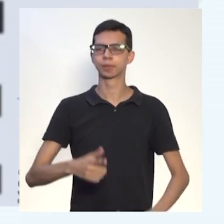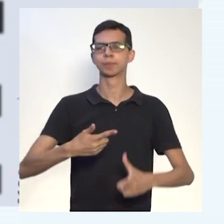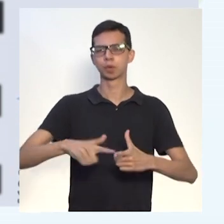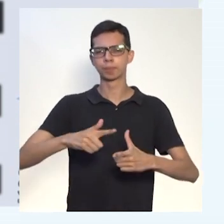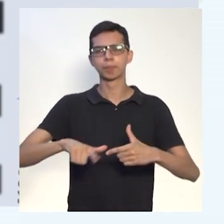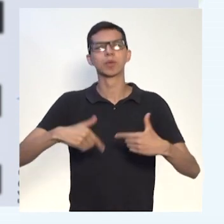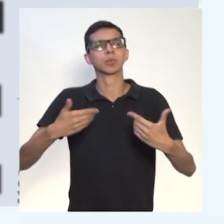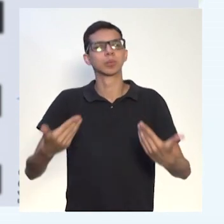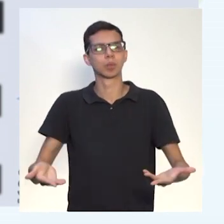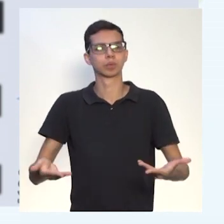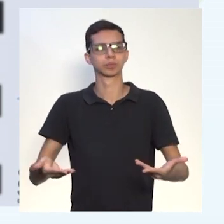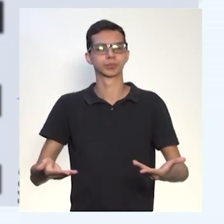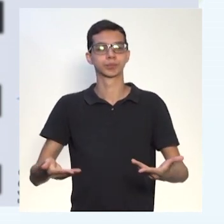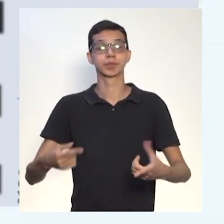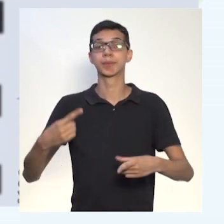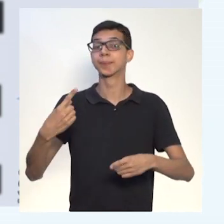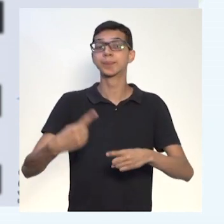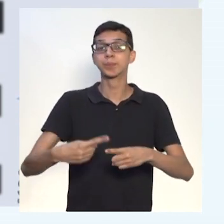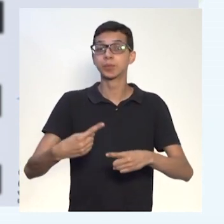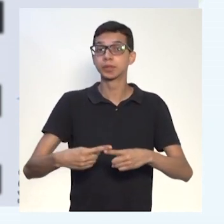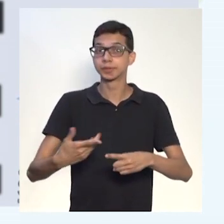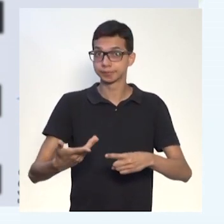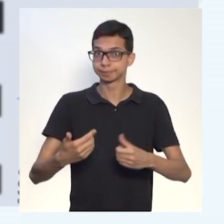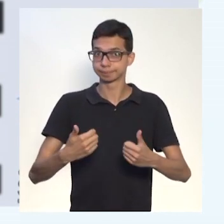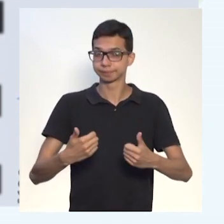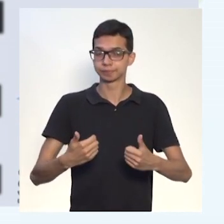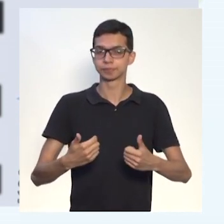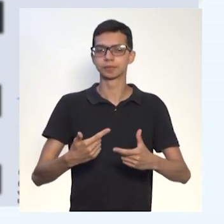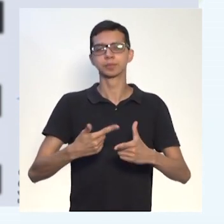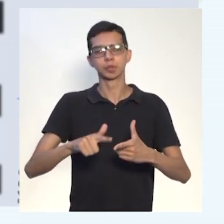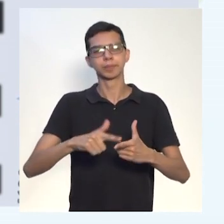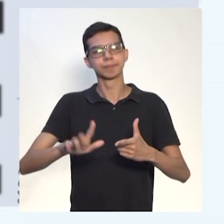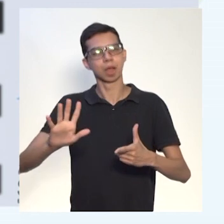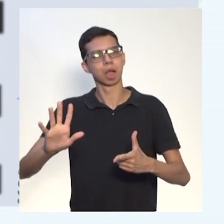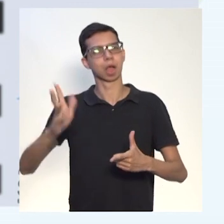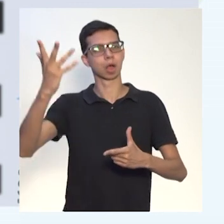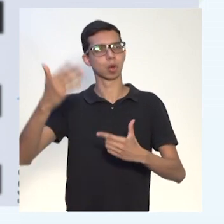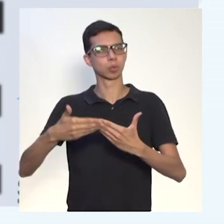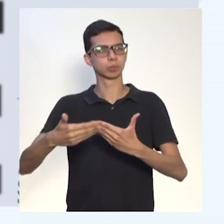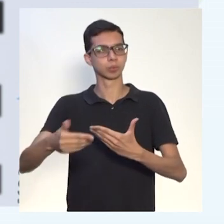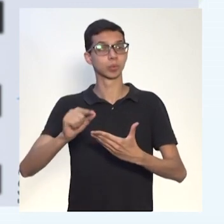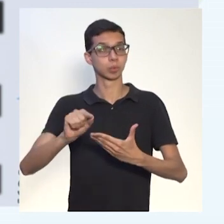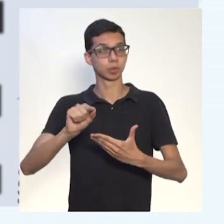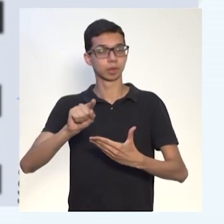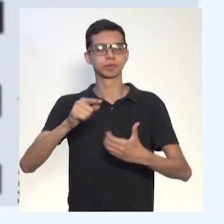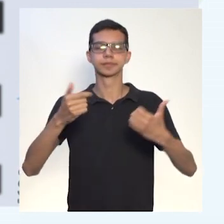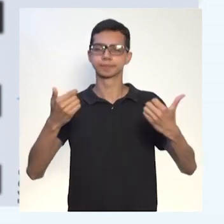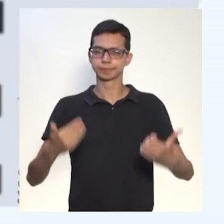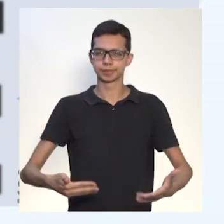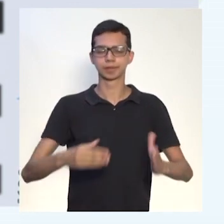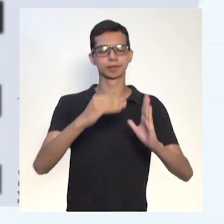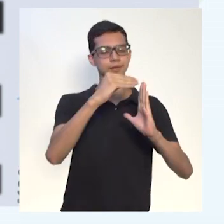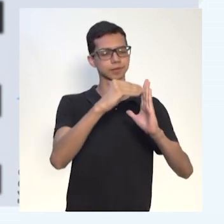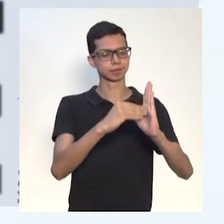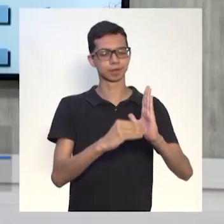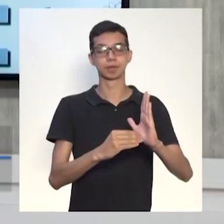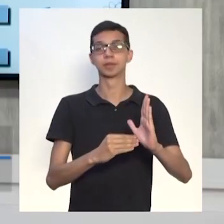as possíveis causas do problema. E aí então o que você faz? Feito isso, feito esse